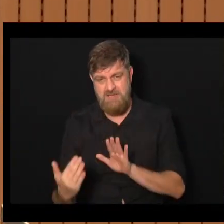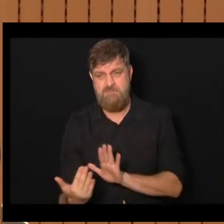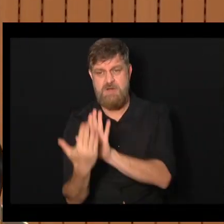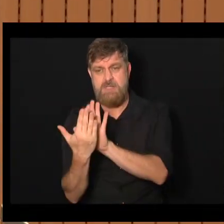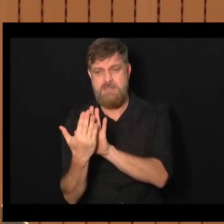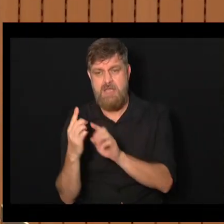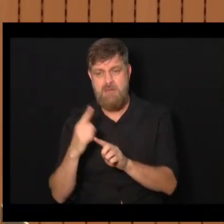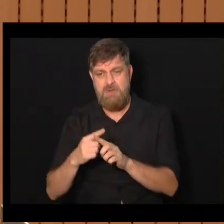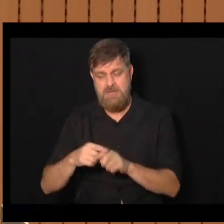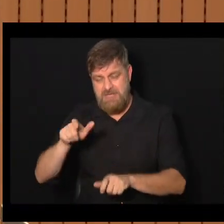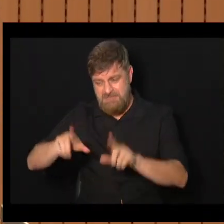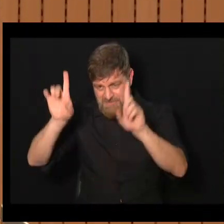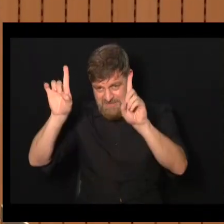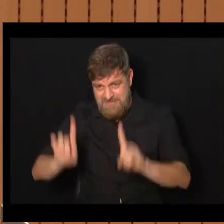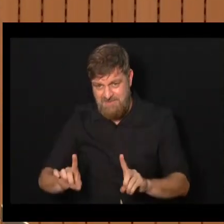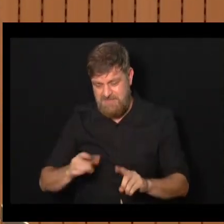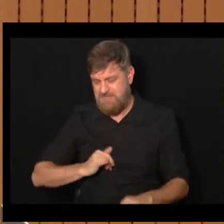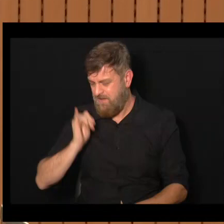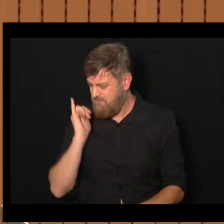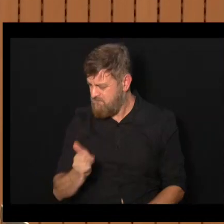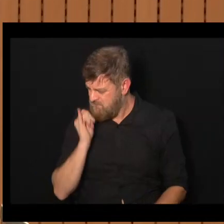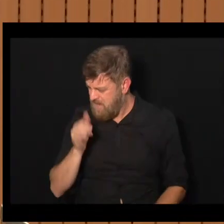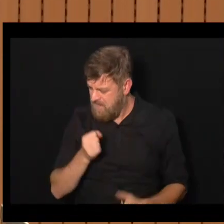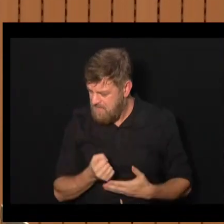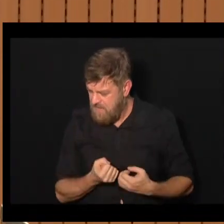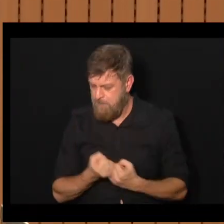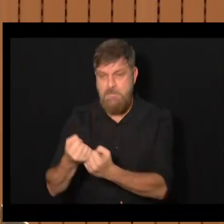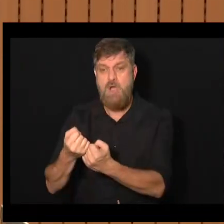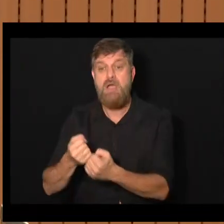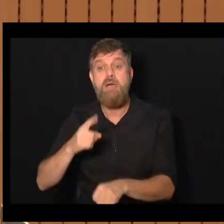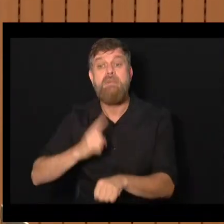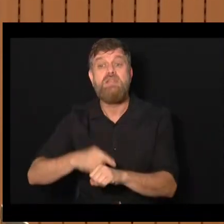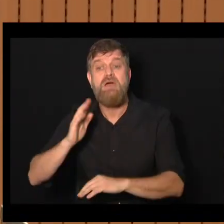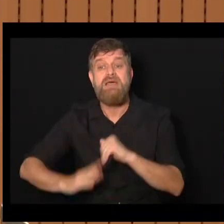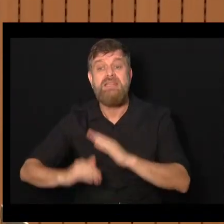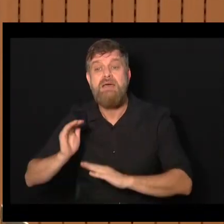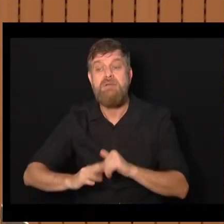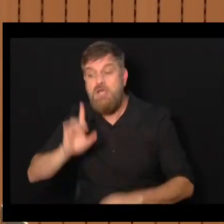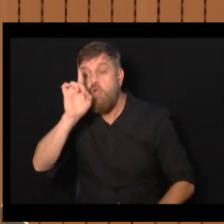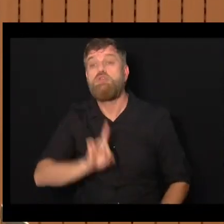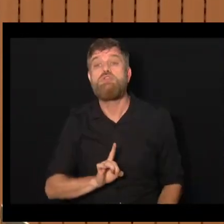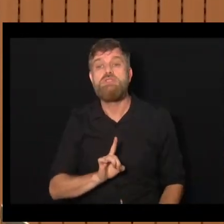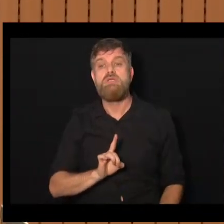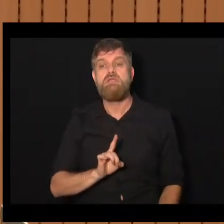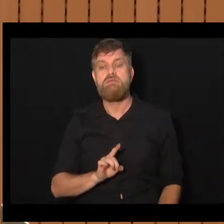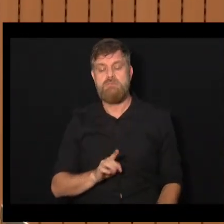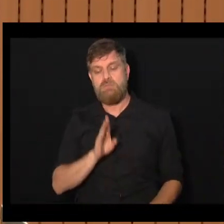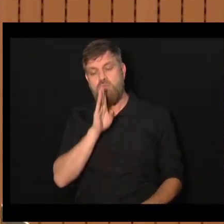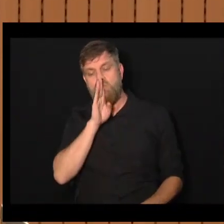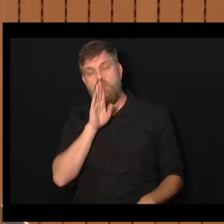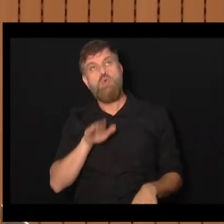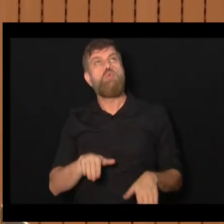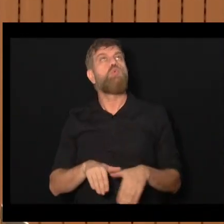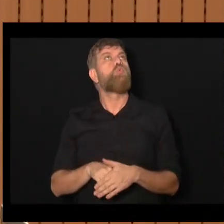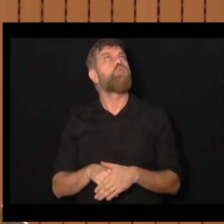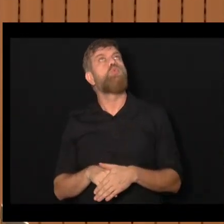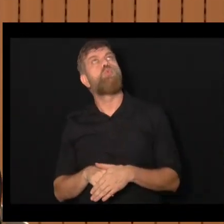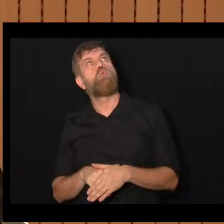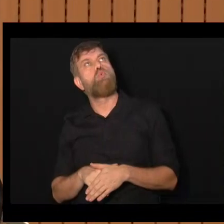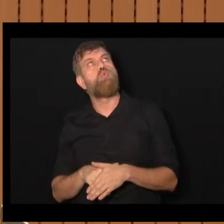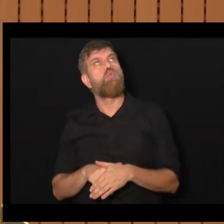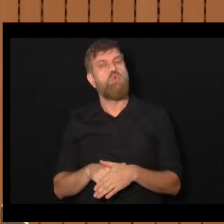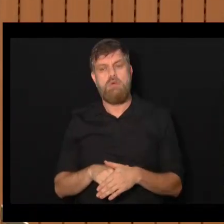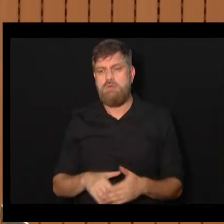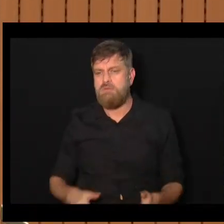os deficientes, que a gente fala sempre que apoia, mas na hora de defender seus direitos, o silêncio é colocado aqui em